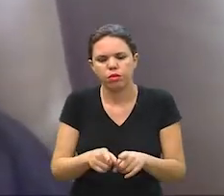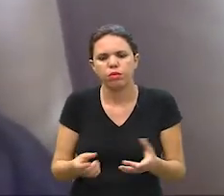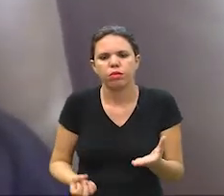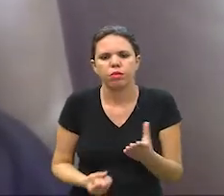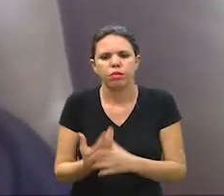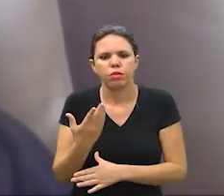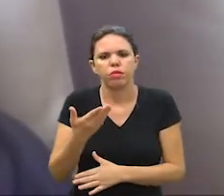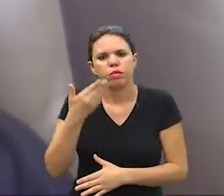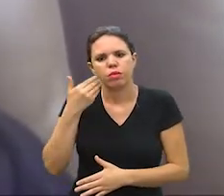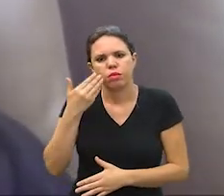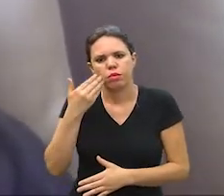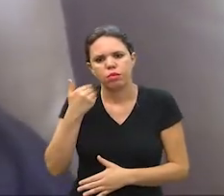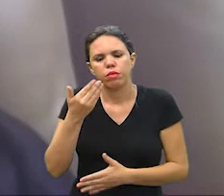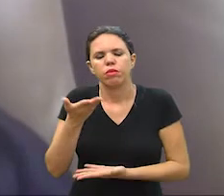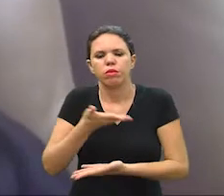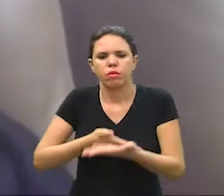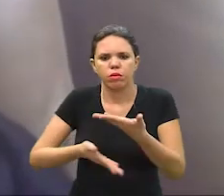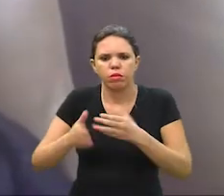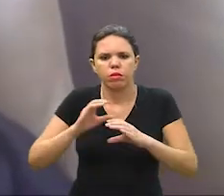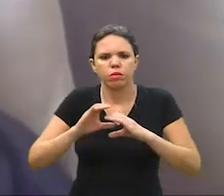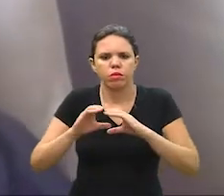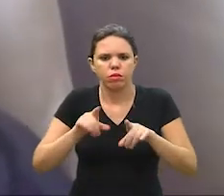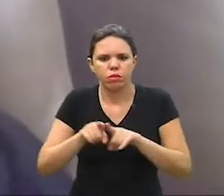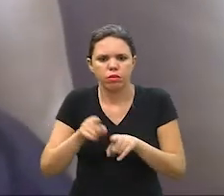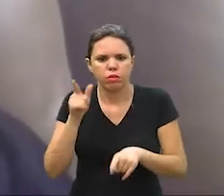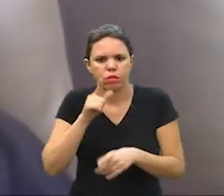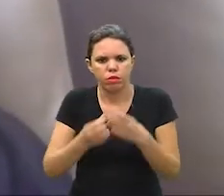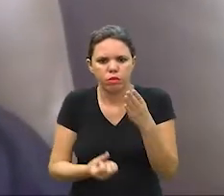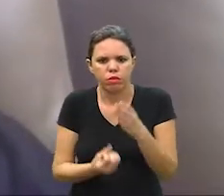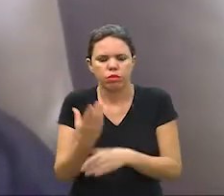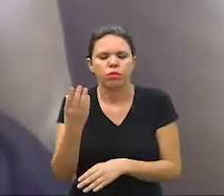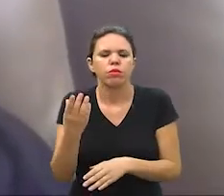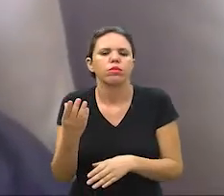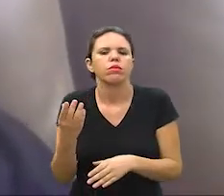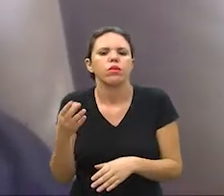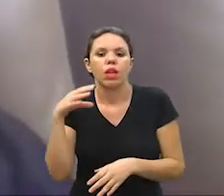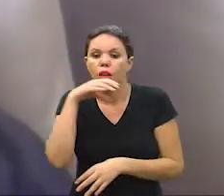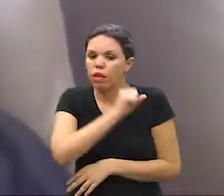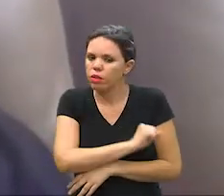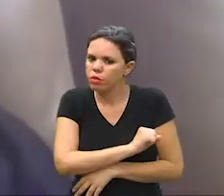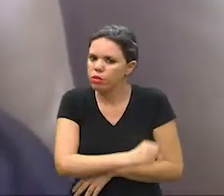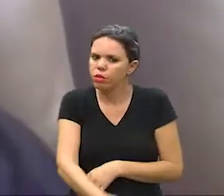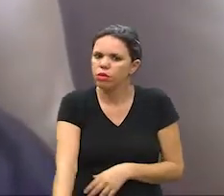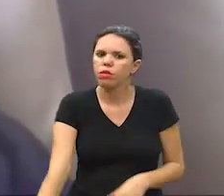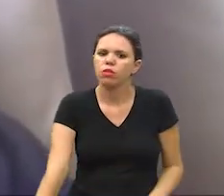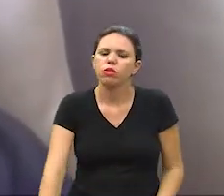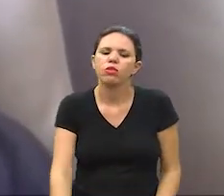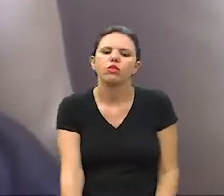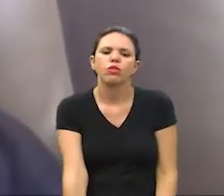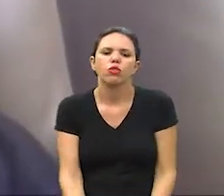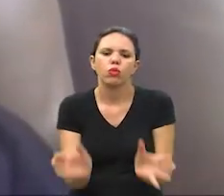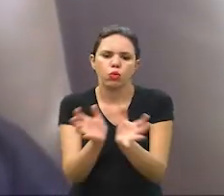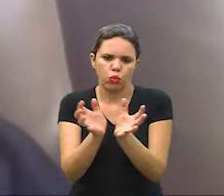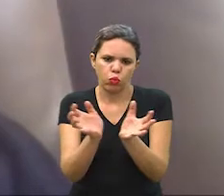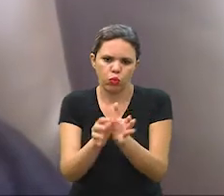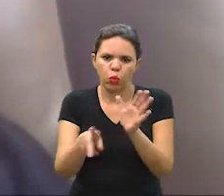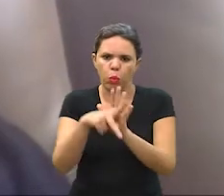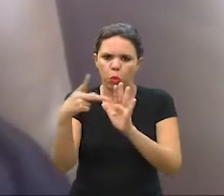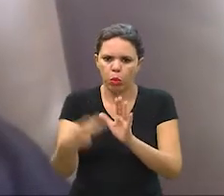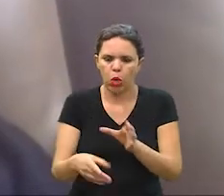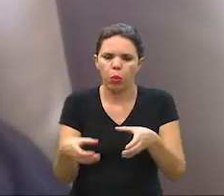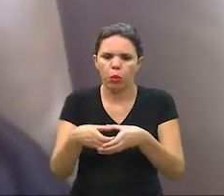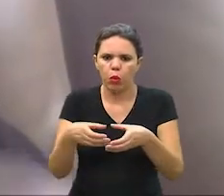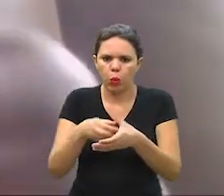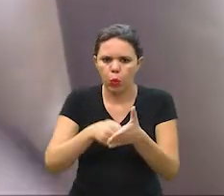a capitanear essa articulação e que se crie, assim, mais rapidamente possível, um comitê.